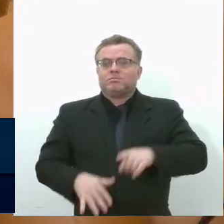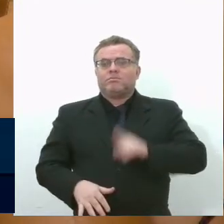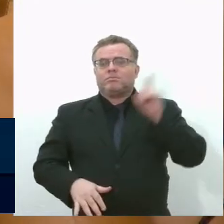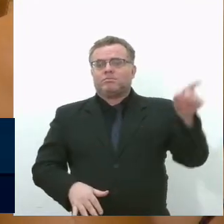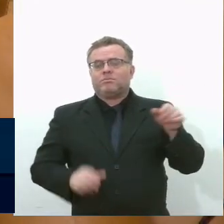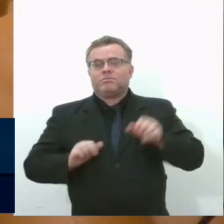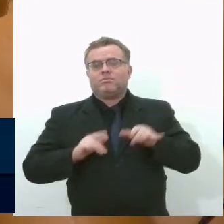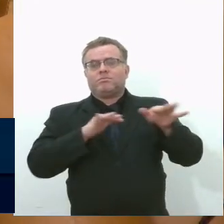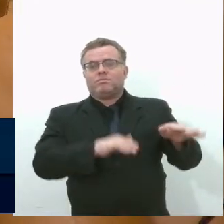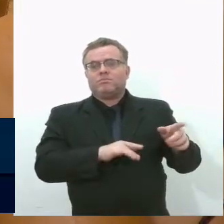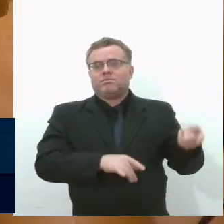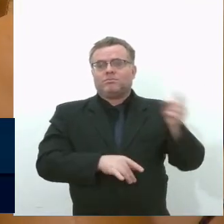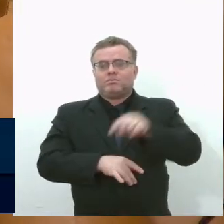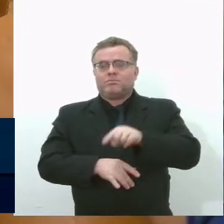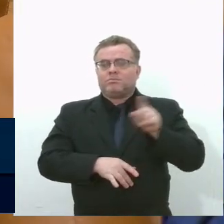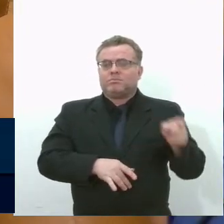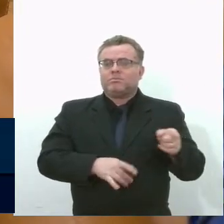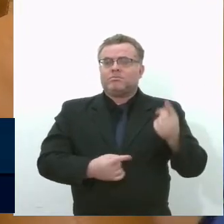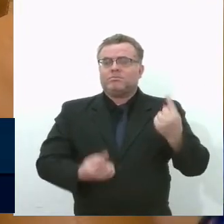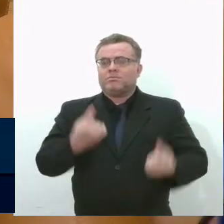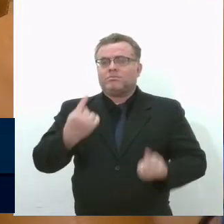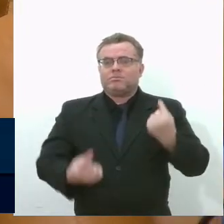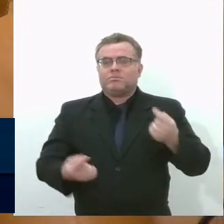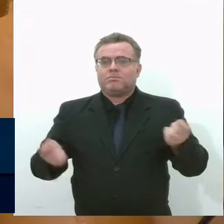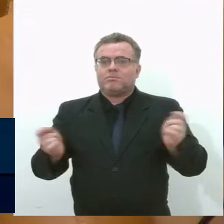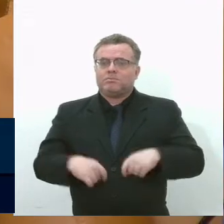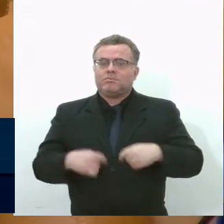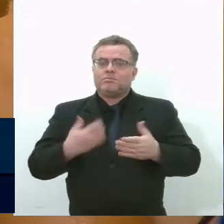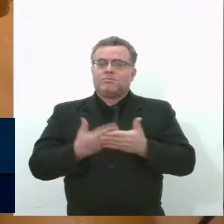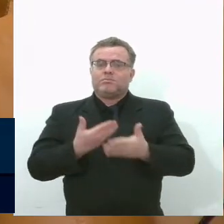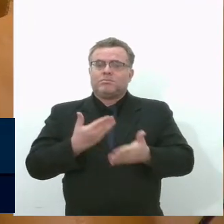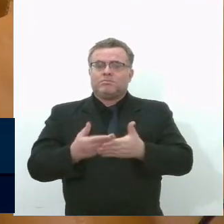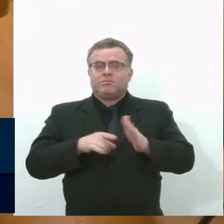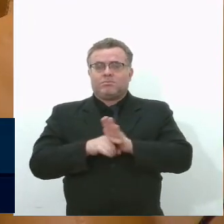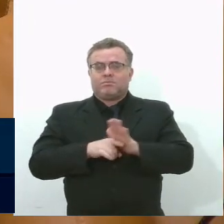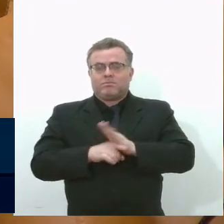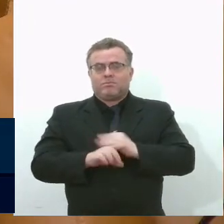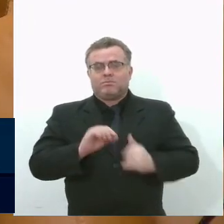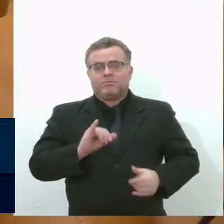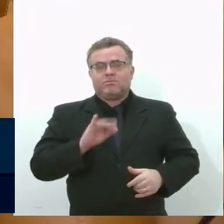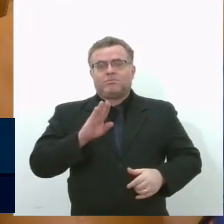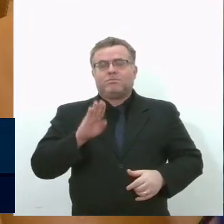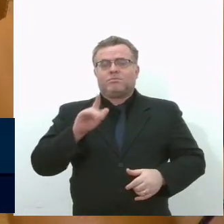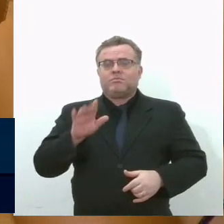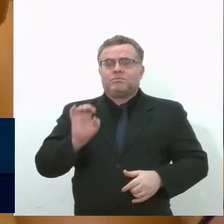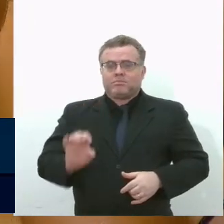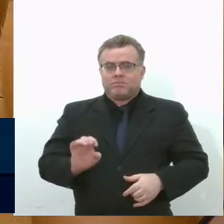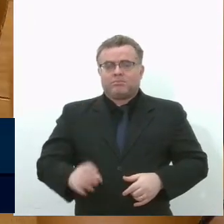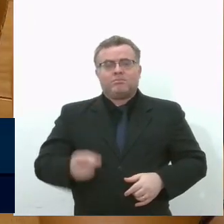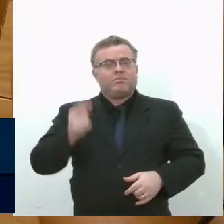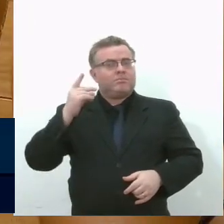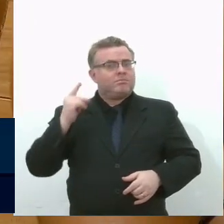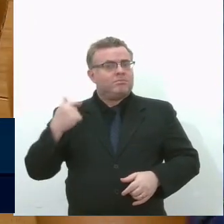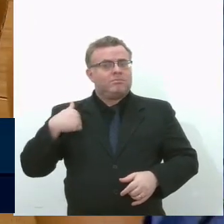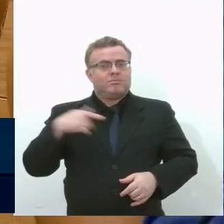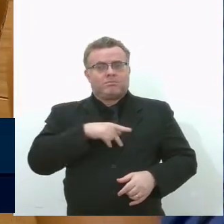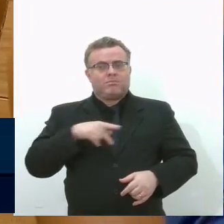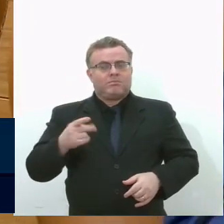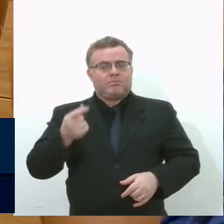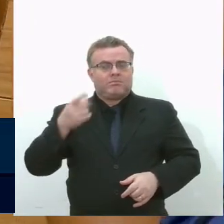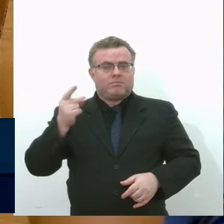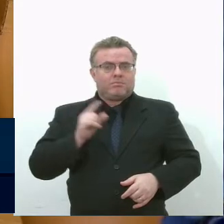Aracaju. Então, baseado em estudos técnicos feitos pelo IBGE na época, isso eu era presidente da IMURB, quando foi